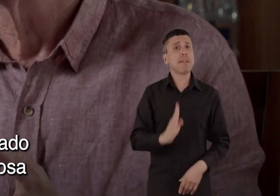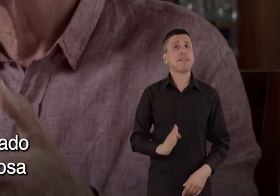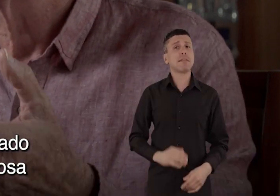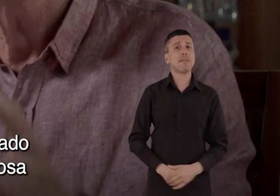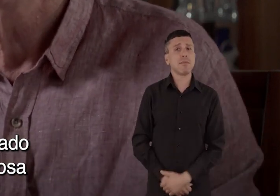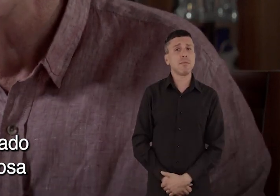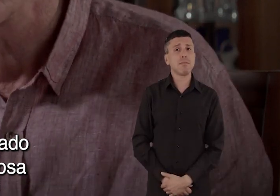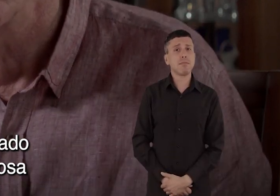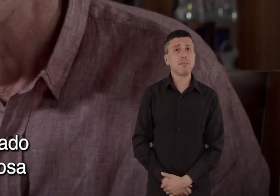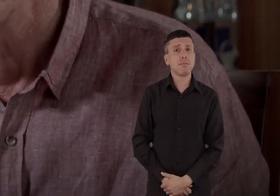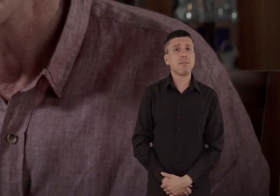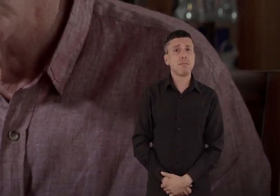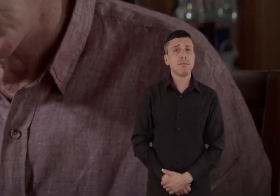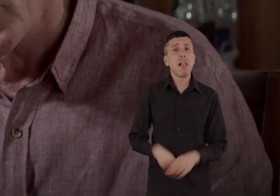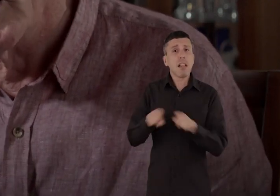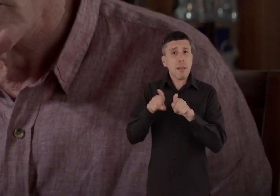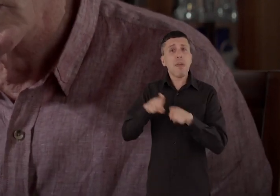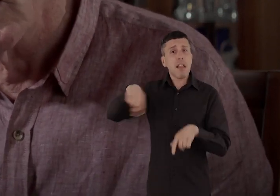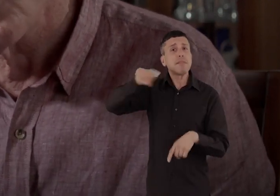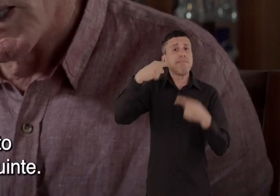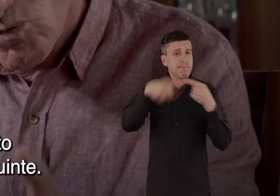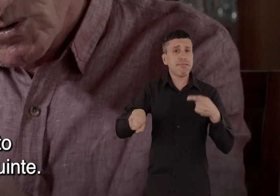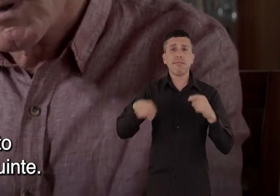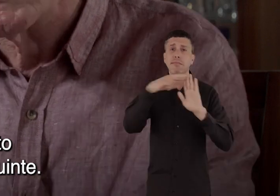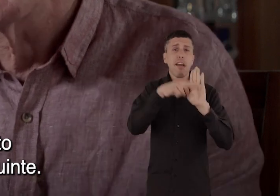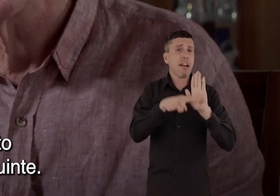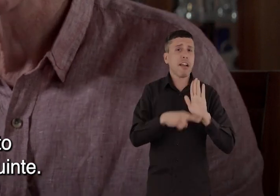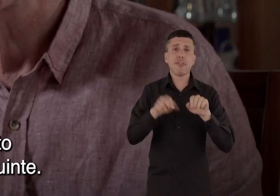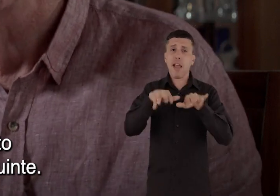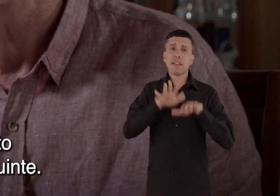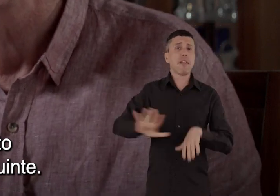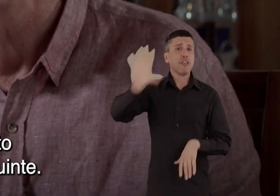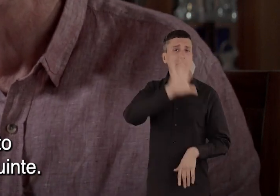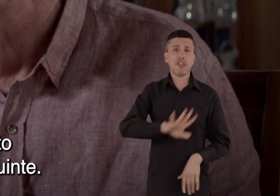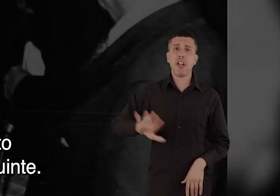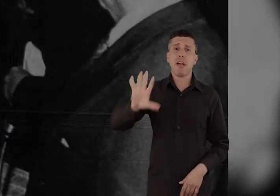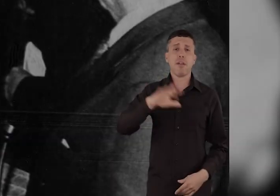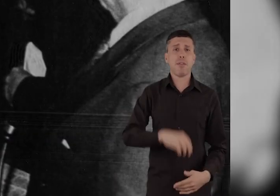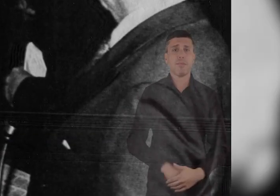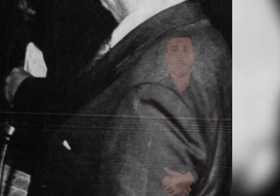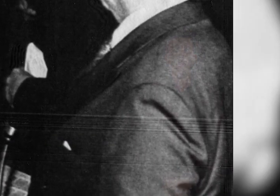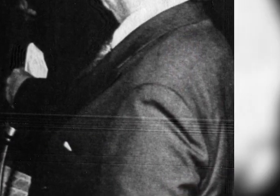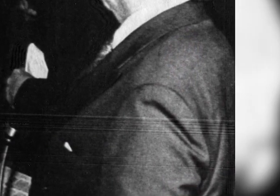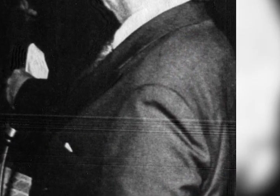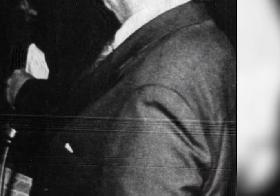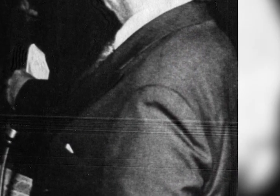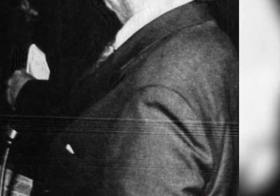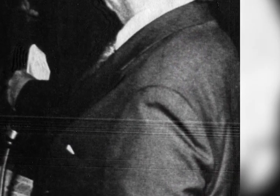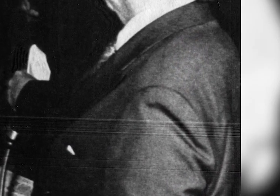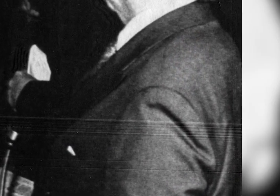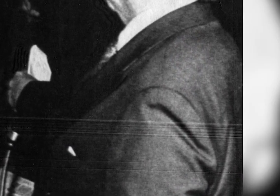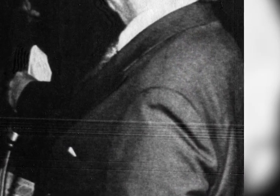forma criminosa contra o país e contra o regimento da Assembleia Constituinte. Foto de Zanetti com o